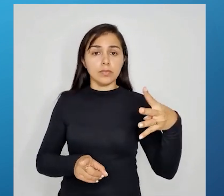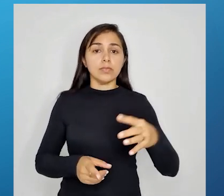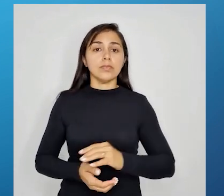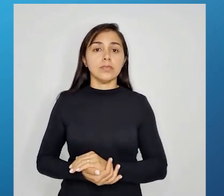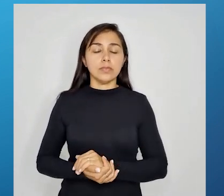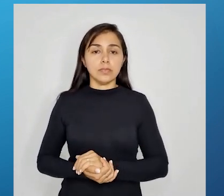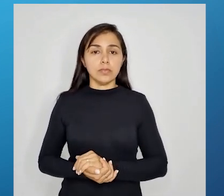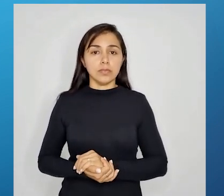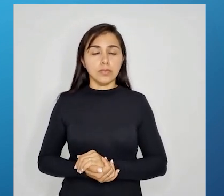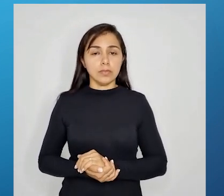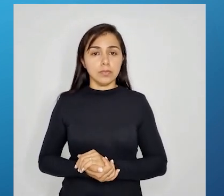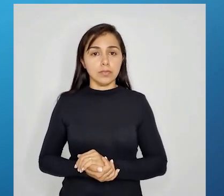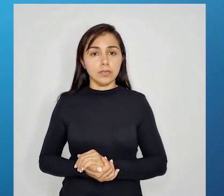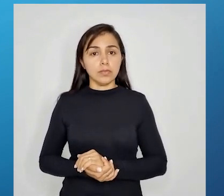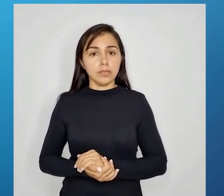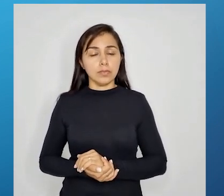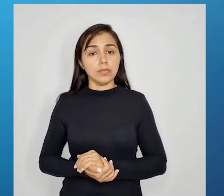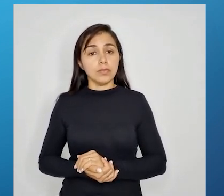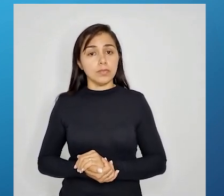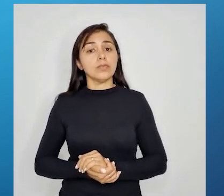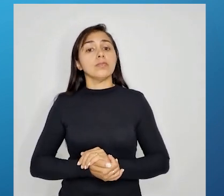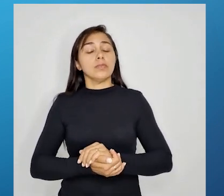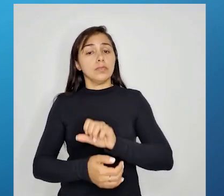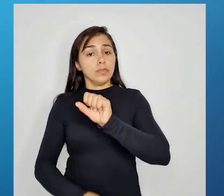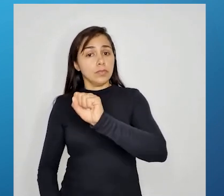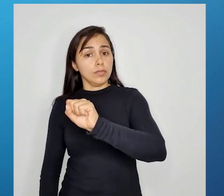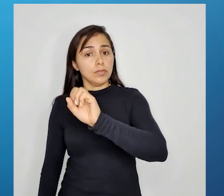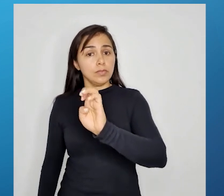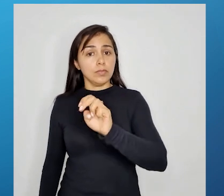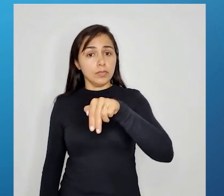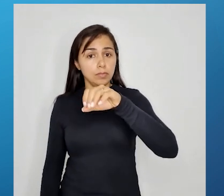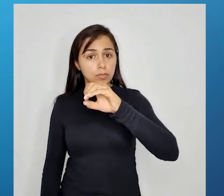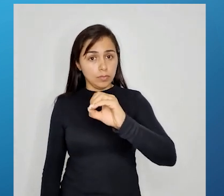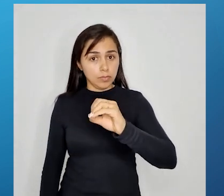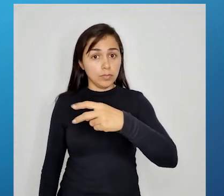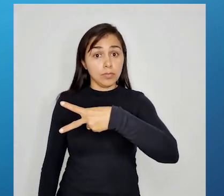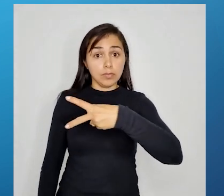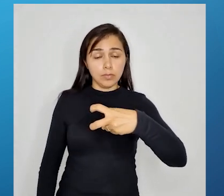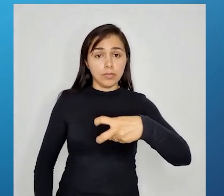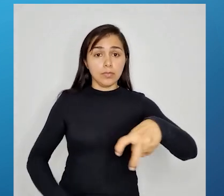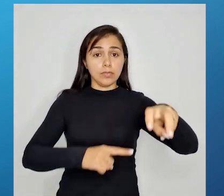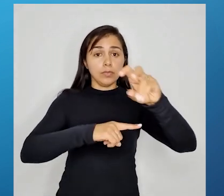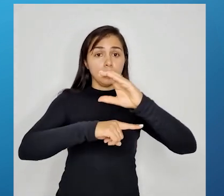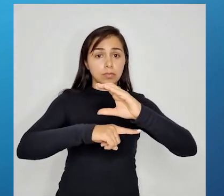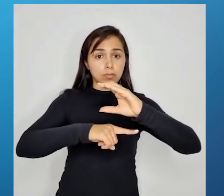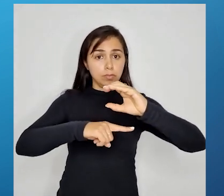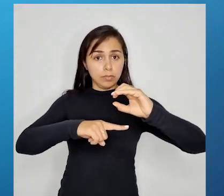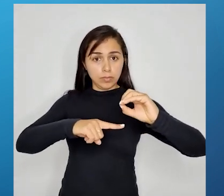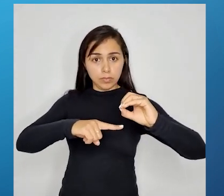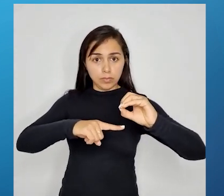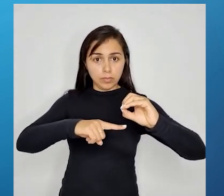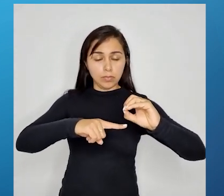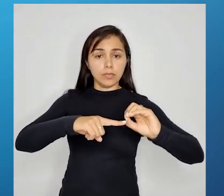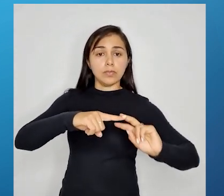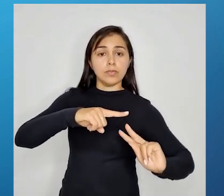seno de θ vai ser igual ao cateto oposto